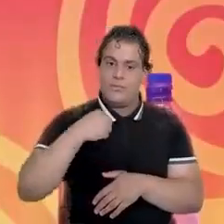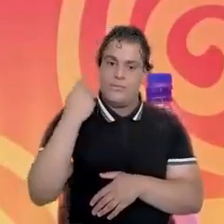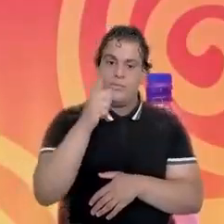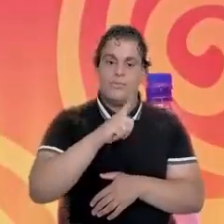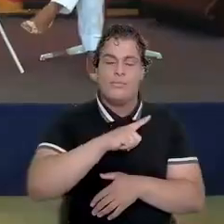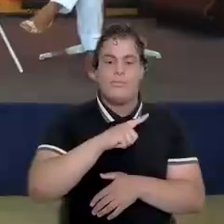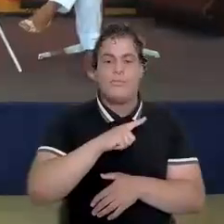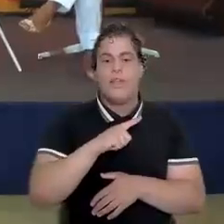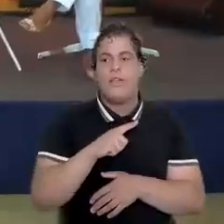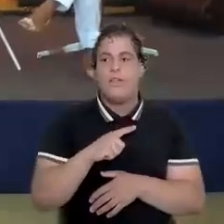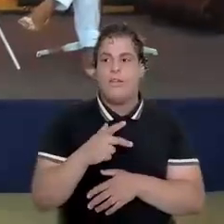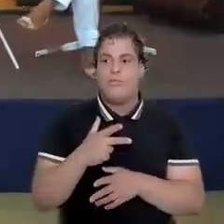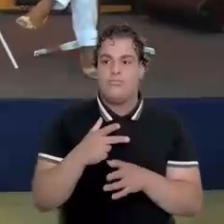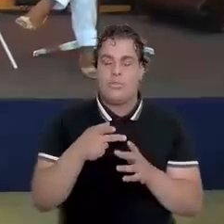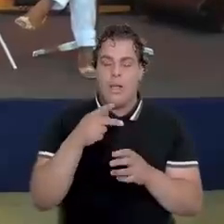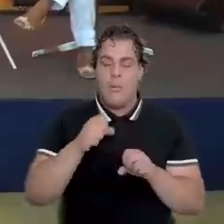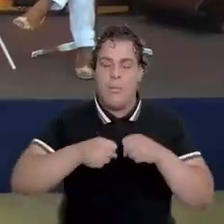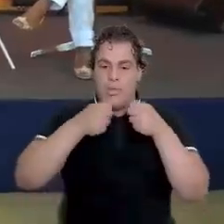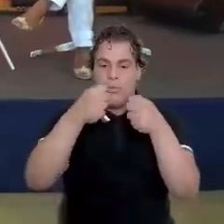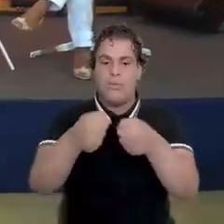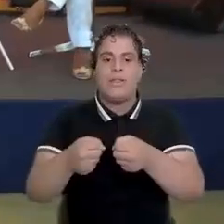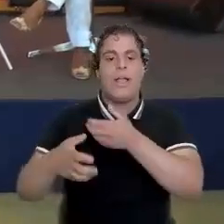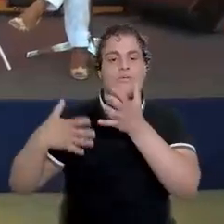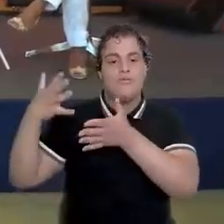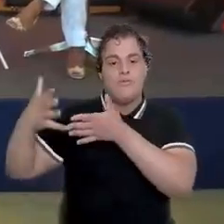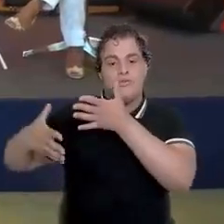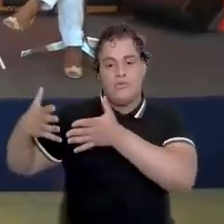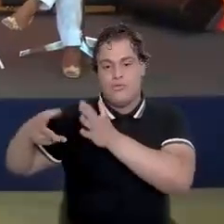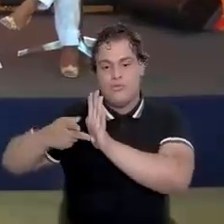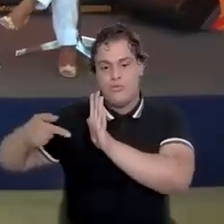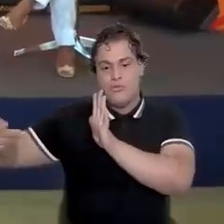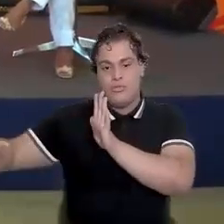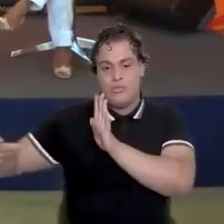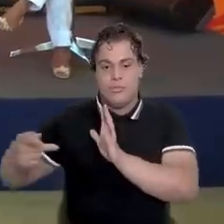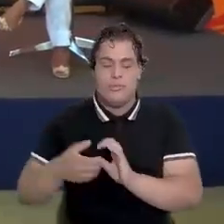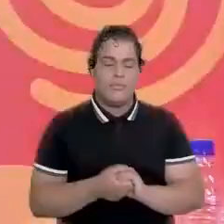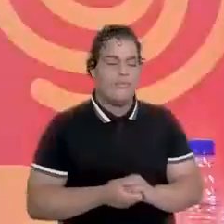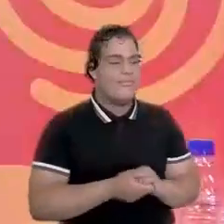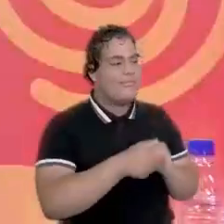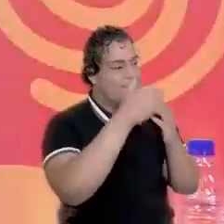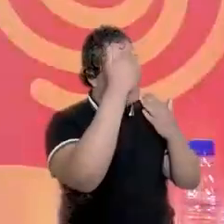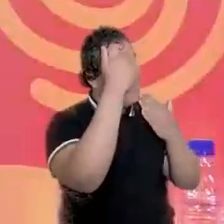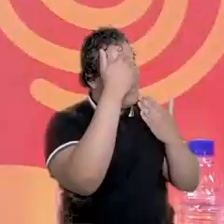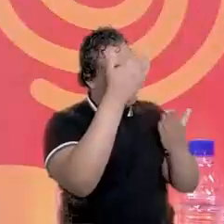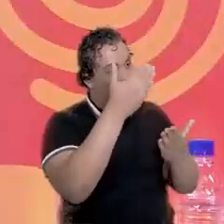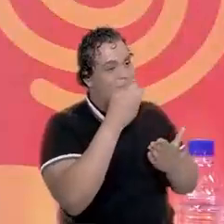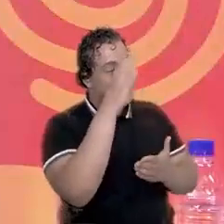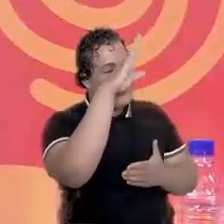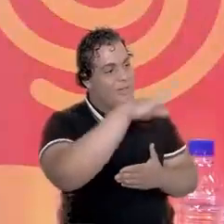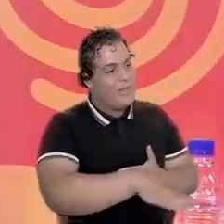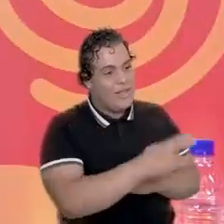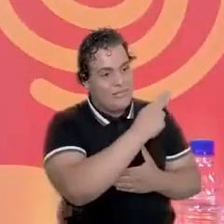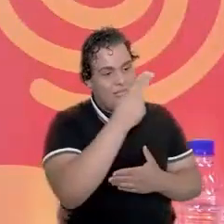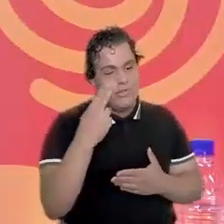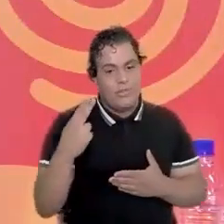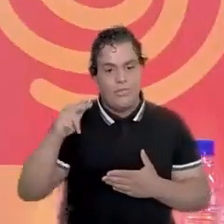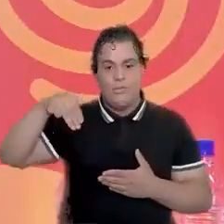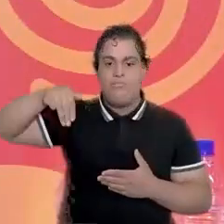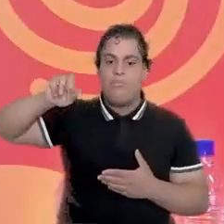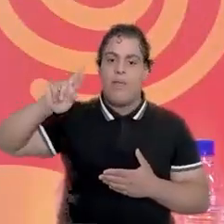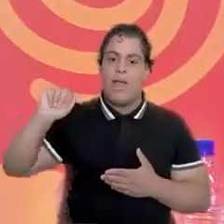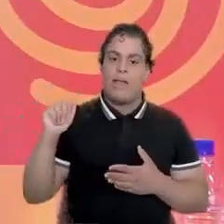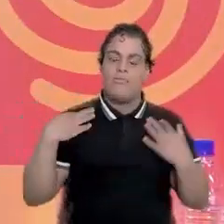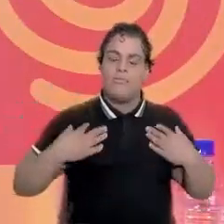poética. Mara Sena. Boa tarde, eu sou a Mara Sena, estou vestindo uma